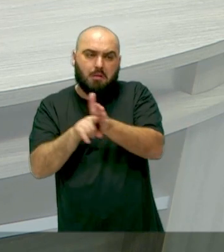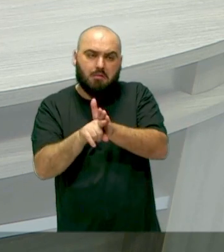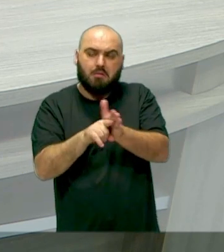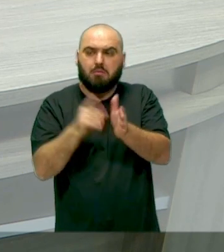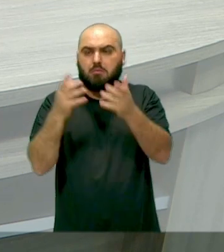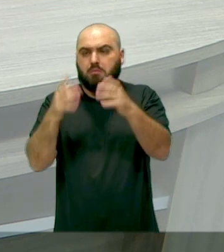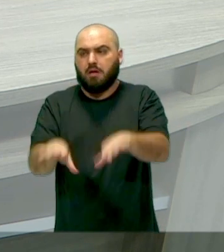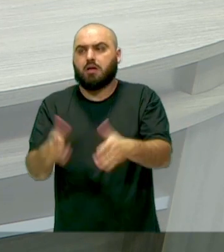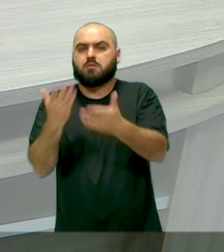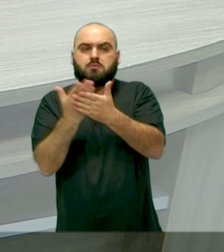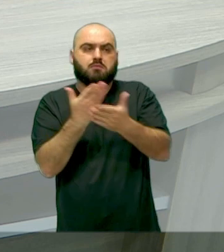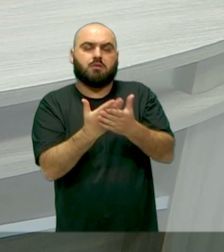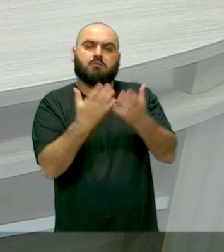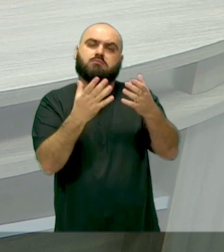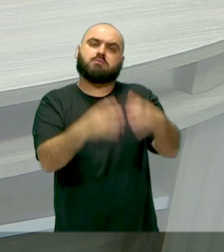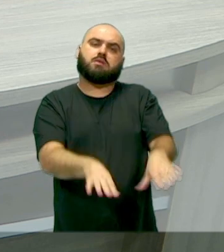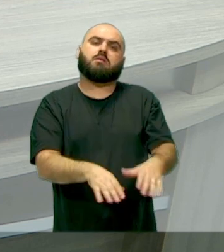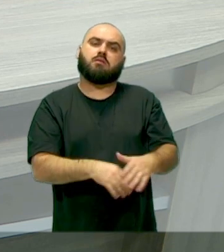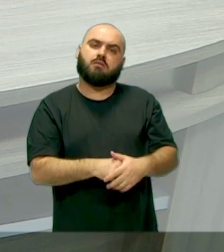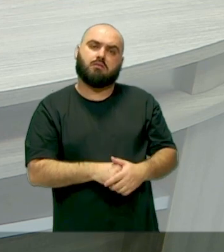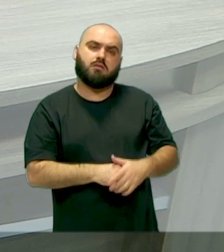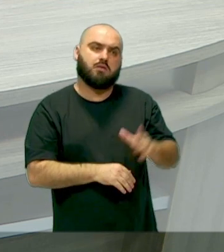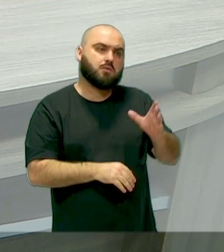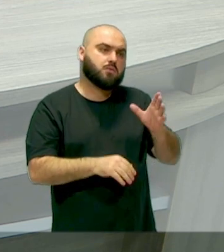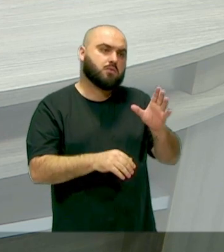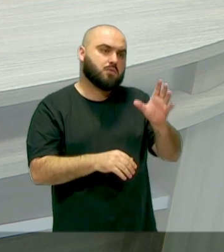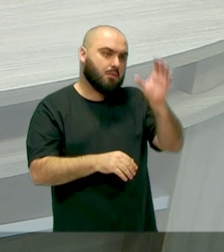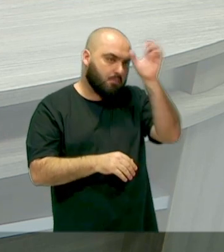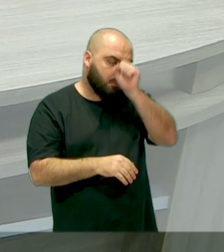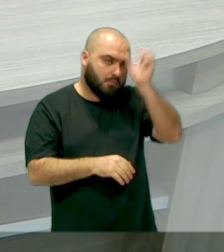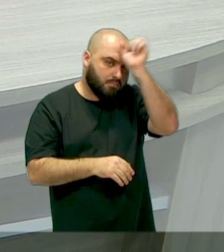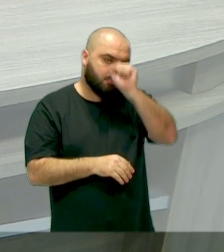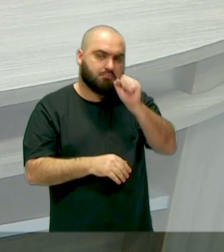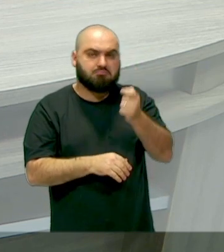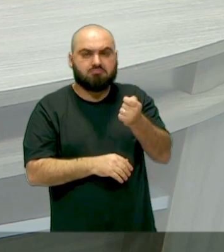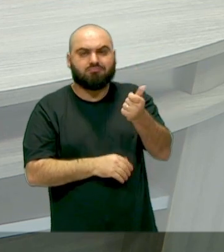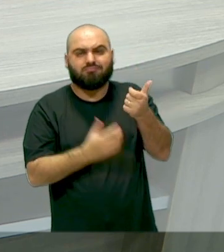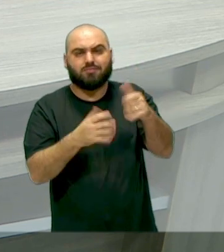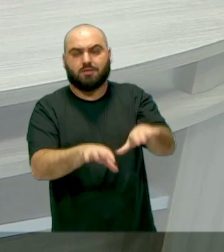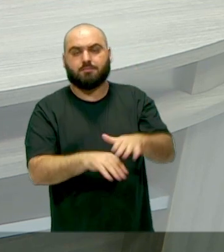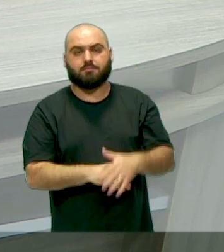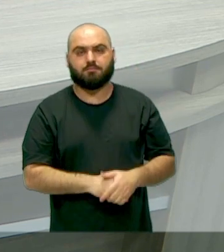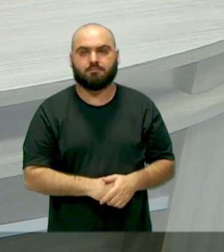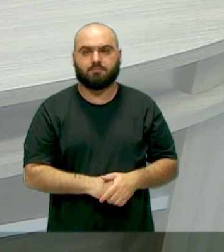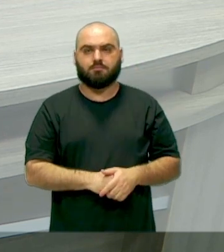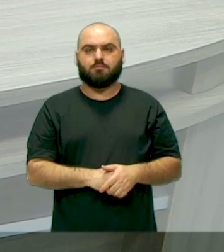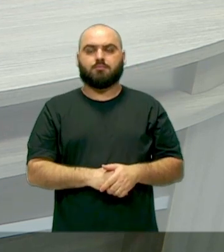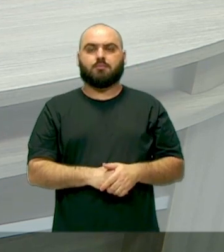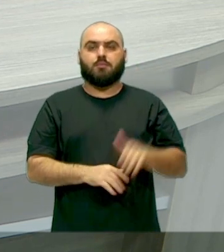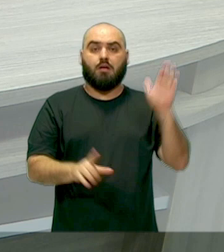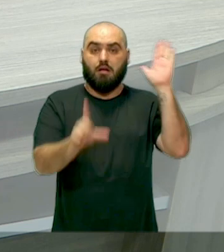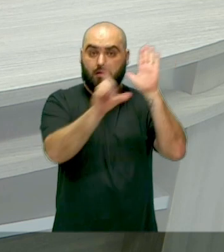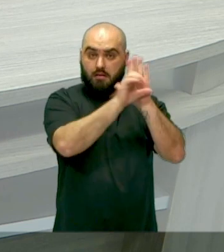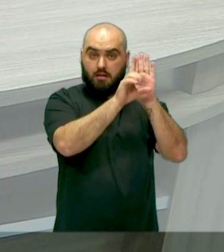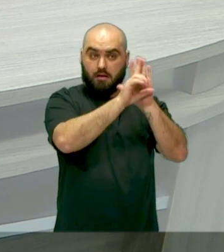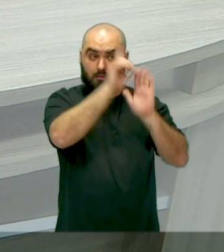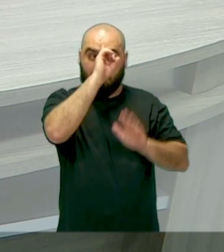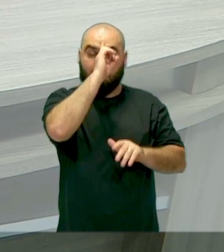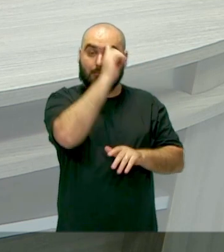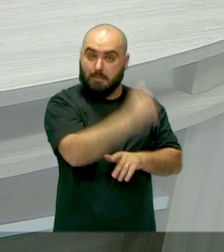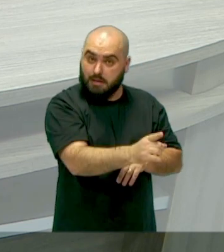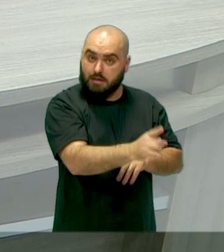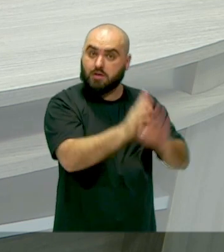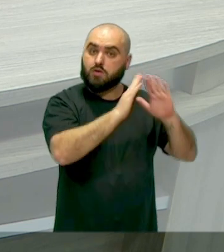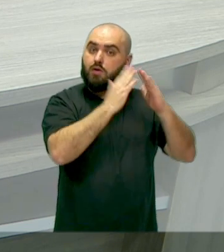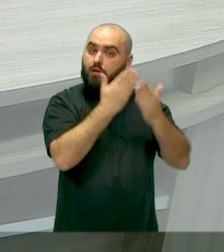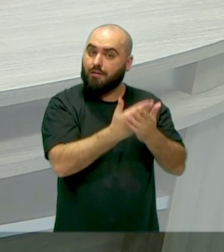procurar estudar mais, de ter mais conhecimento, né? A lei obriga as escolas